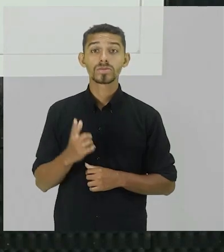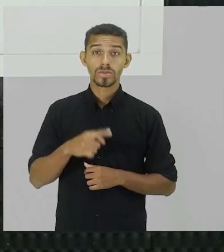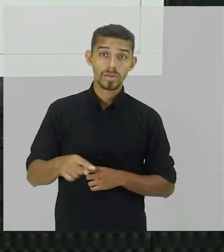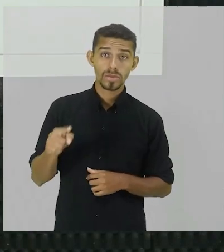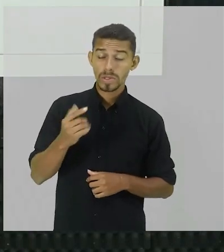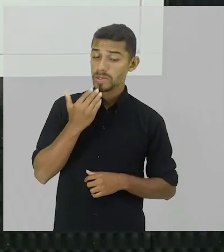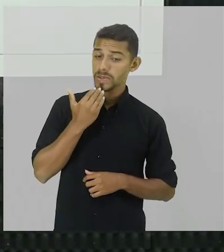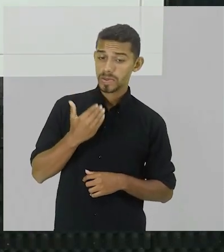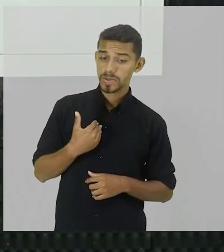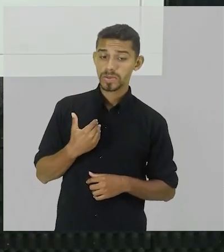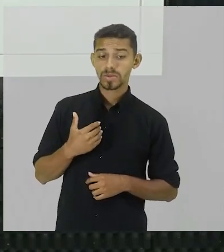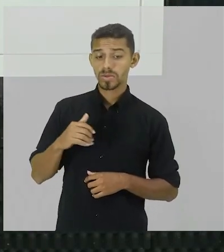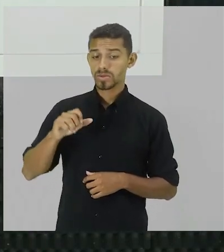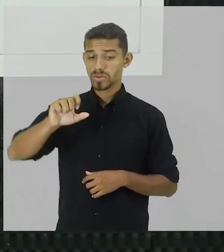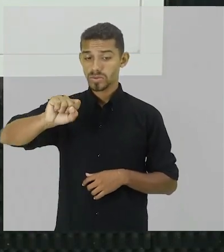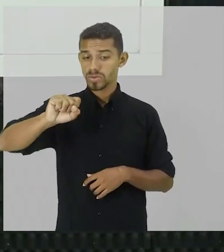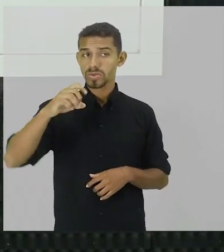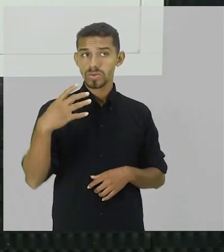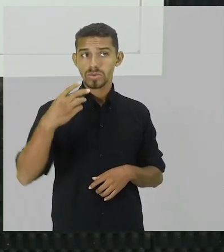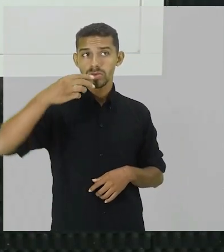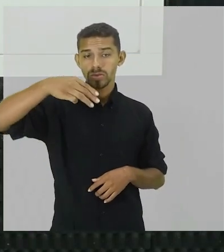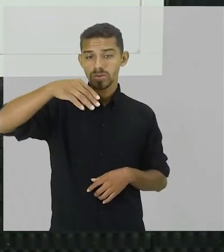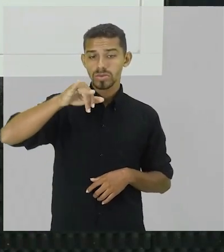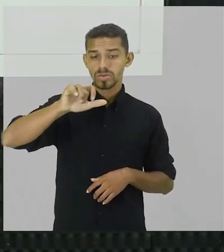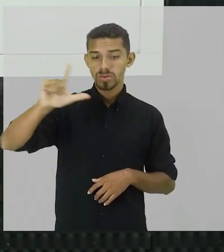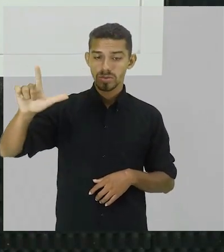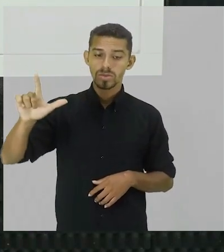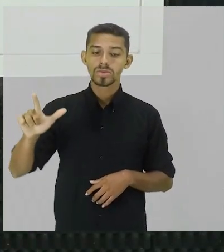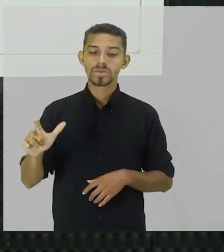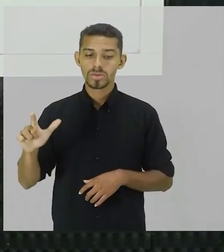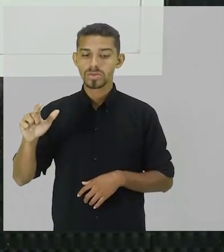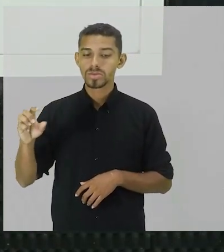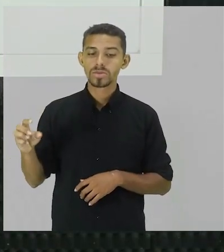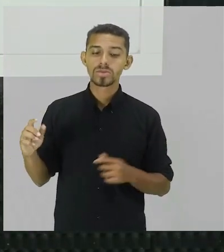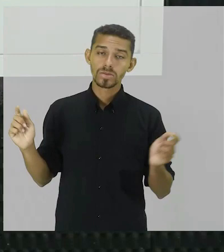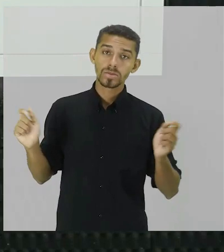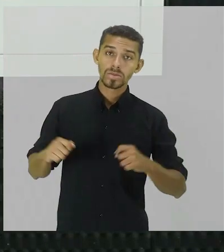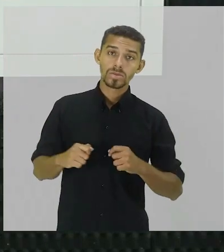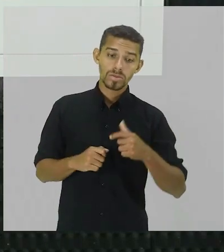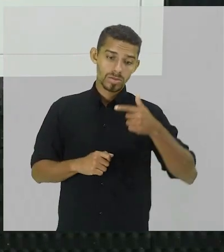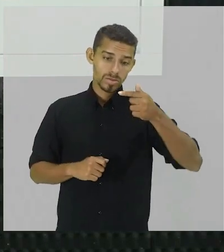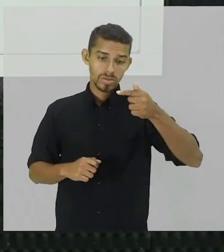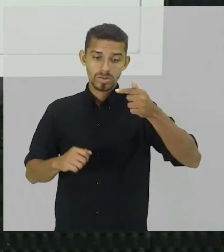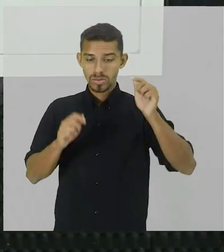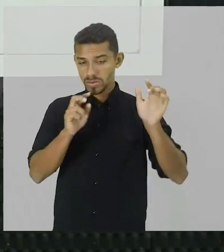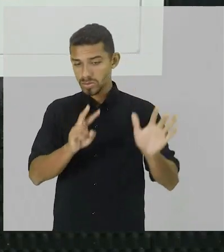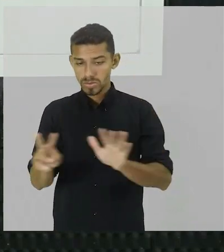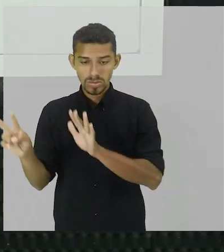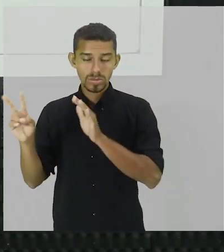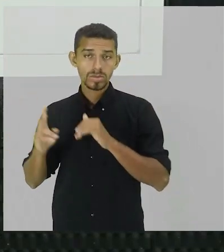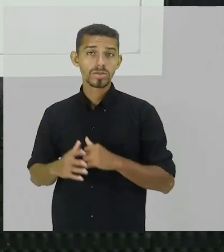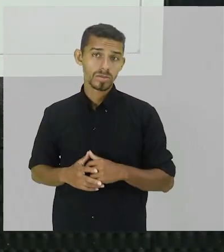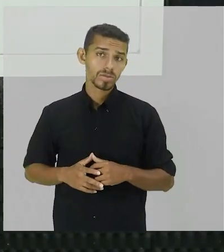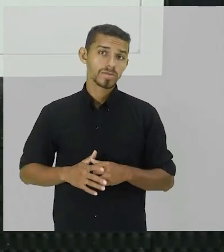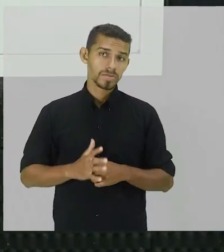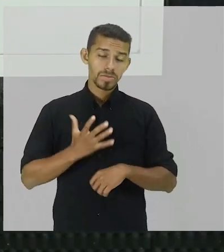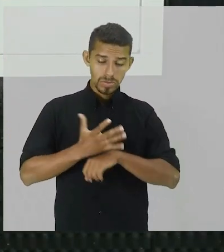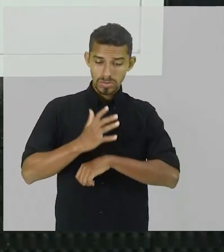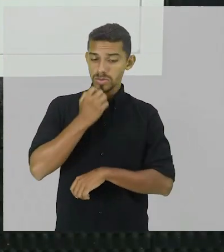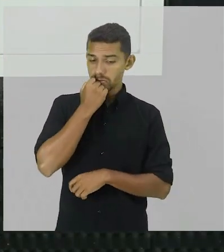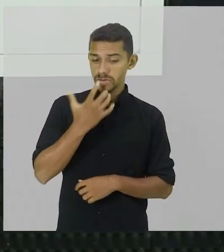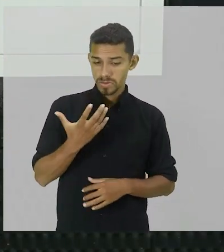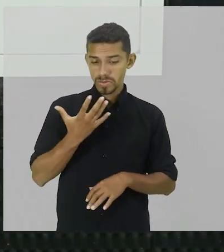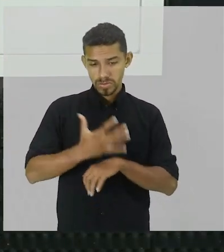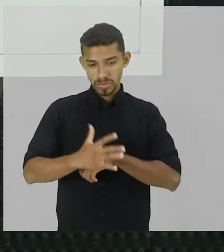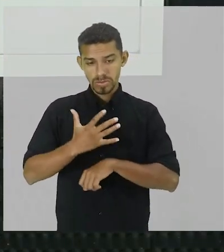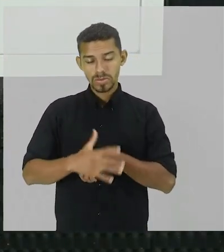né, de 84 mil litros ou de 84 metros cúbicos em 7 dias. É uma questão bem aplicada, questão